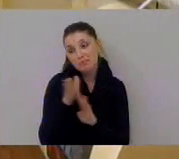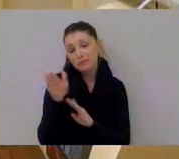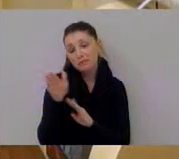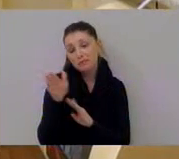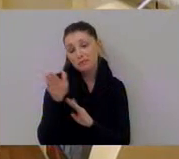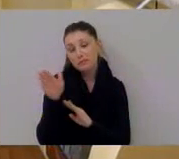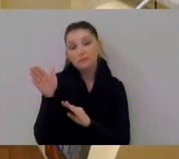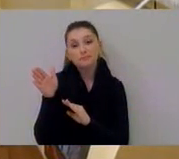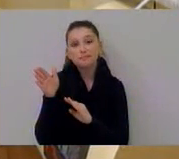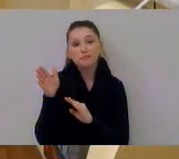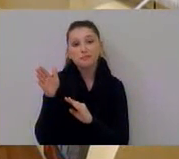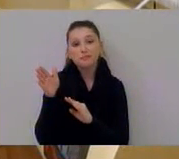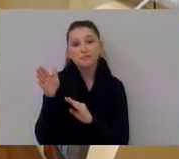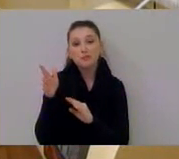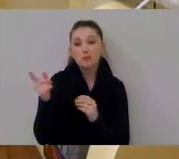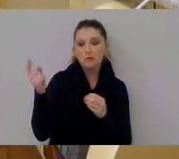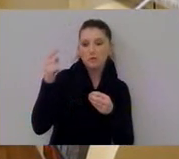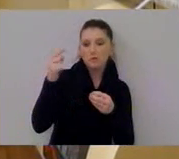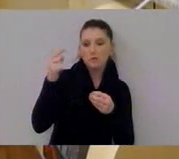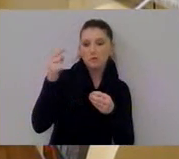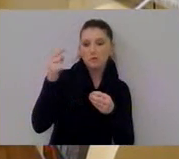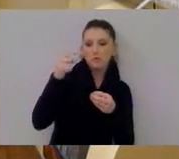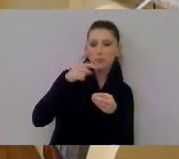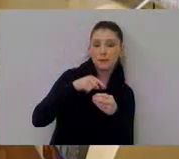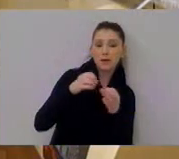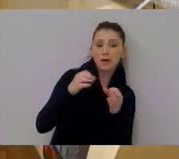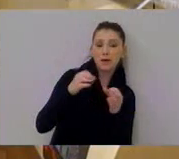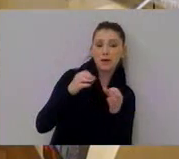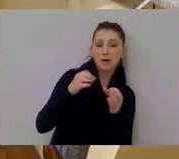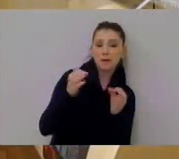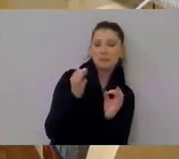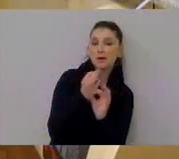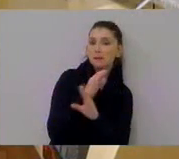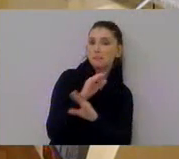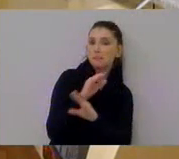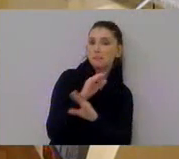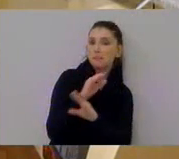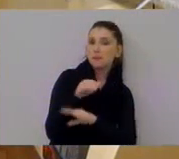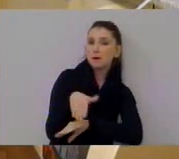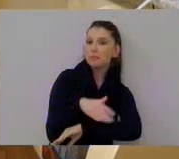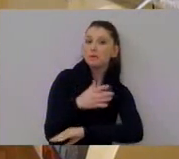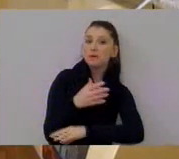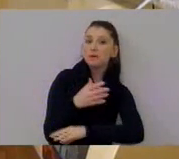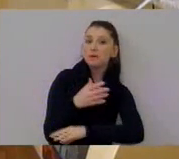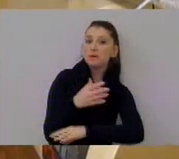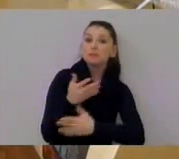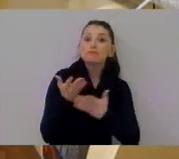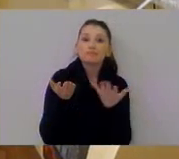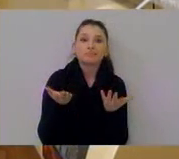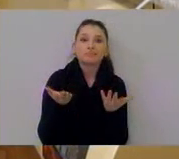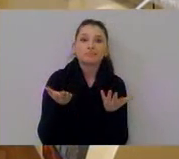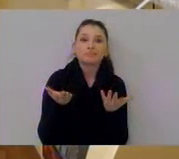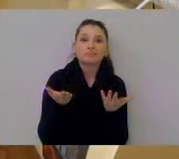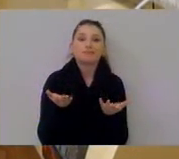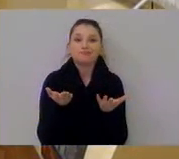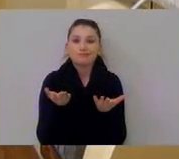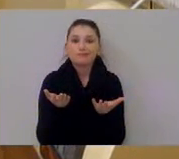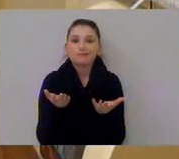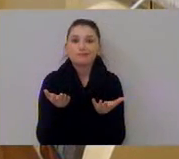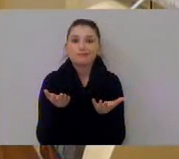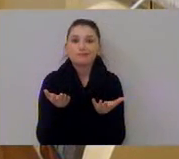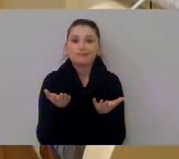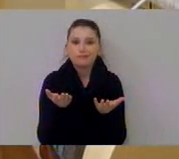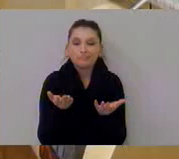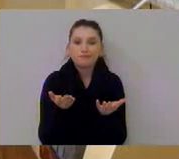iriam voltar para acabar com o estrago. E vocês sabem que isso é a